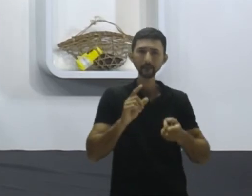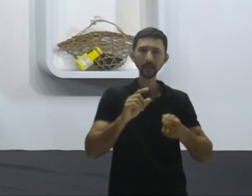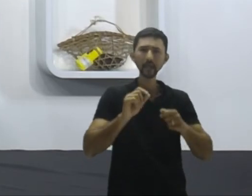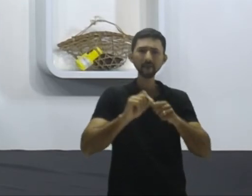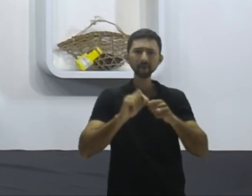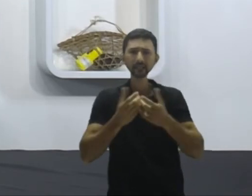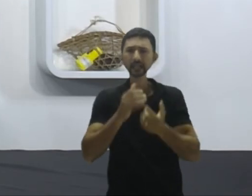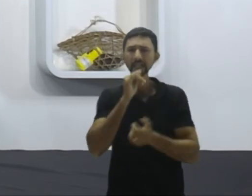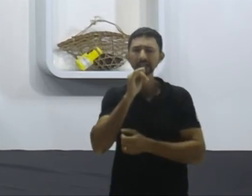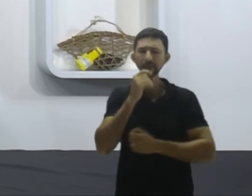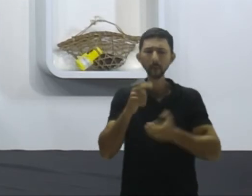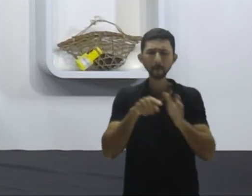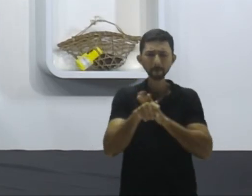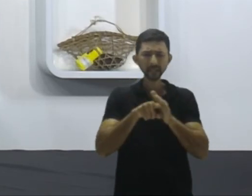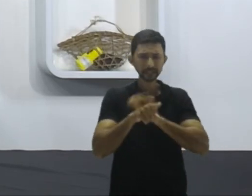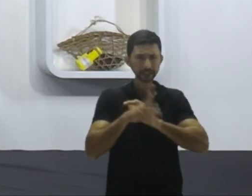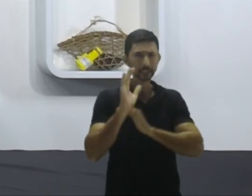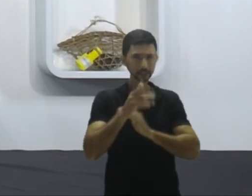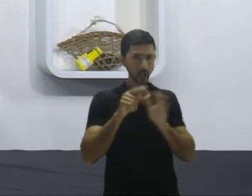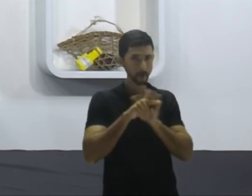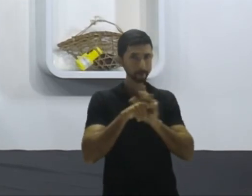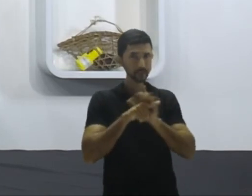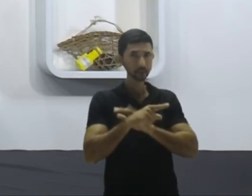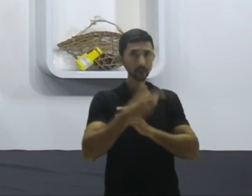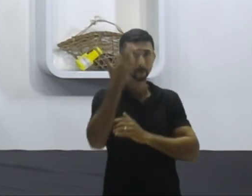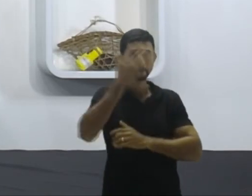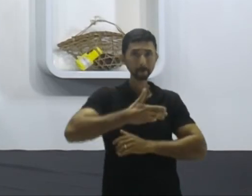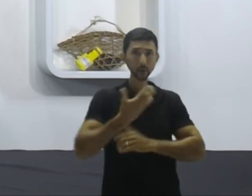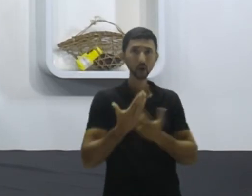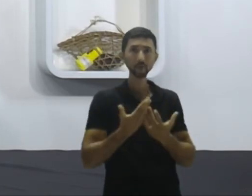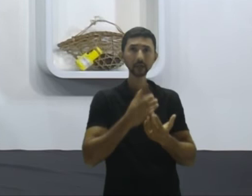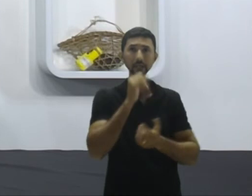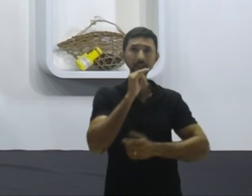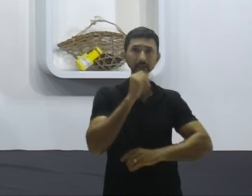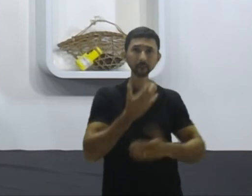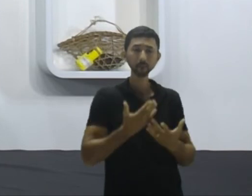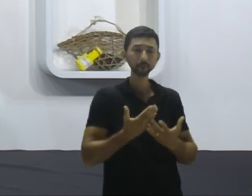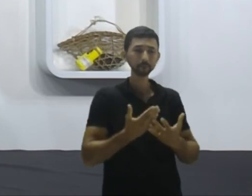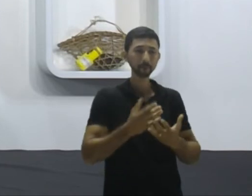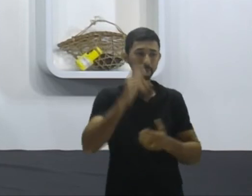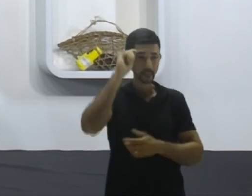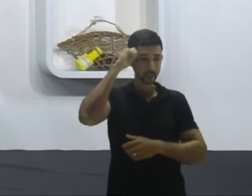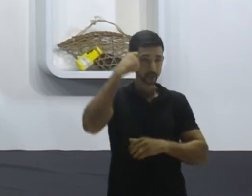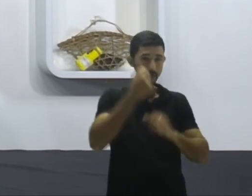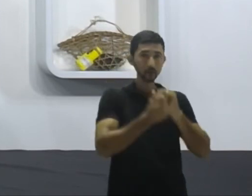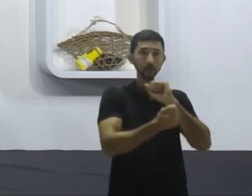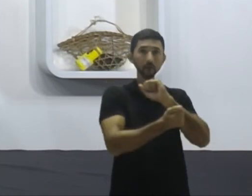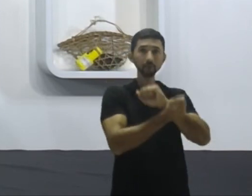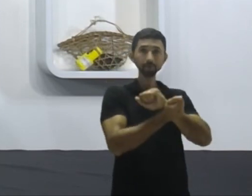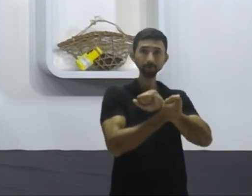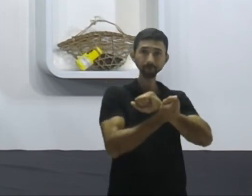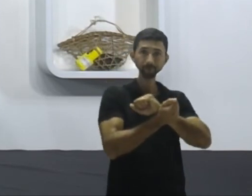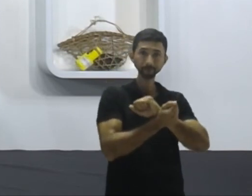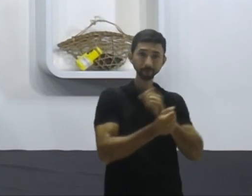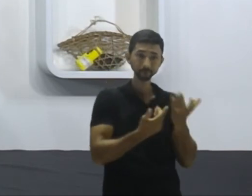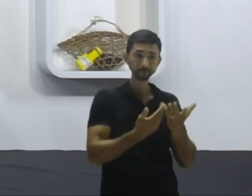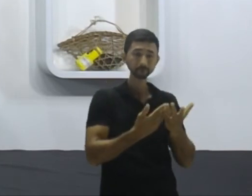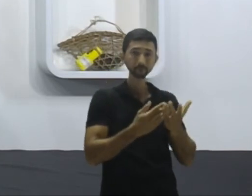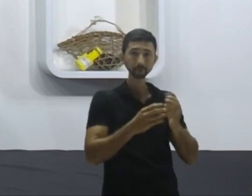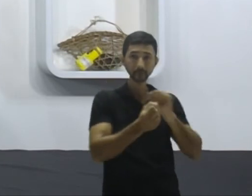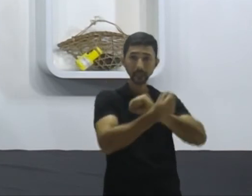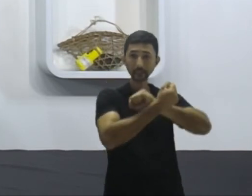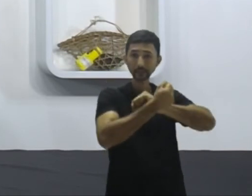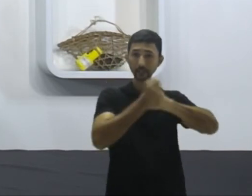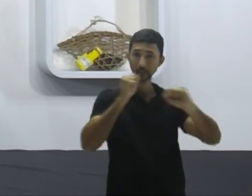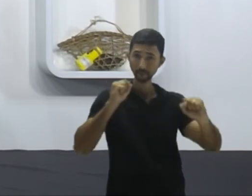que algumas pesquisas demonstram que era mais comum um escravo doméstico receber uma carta de alforria